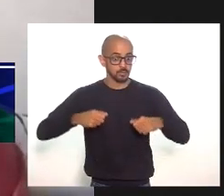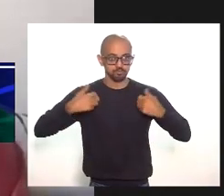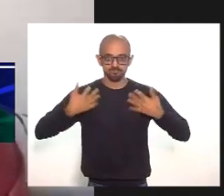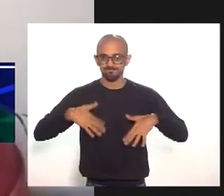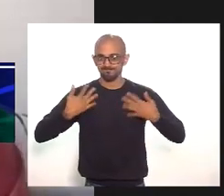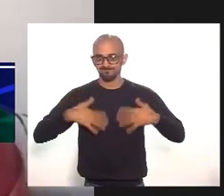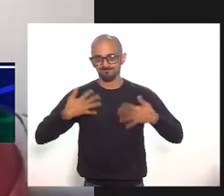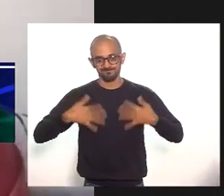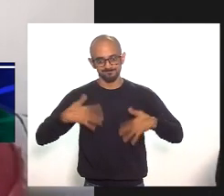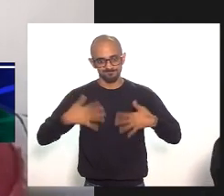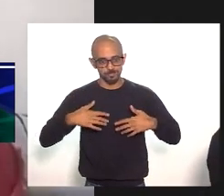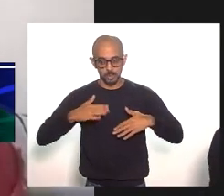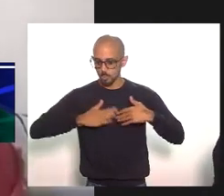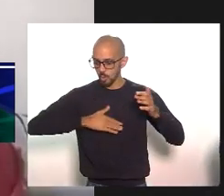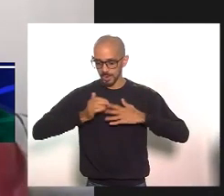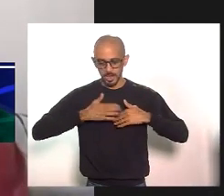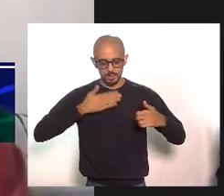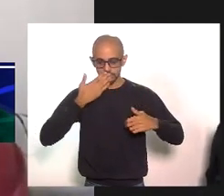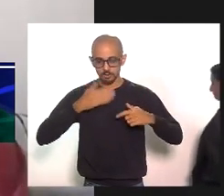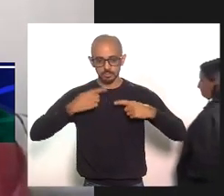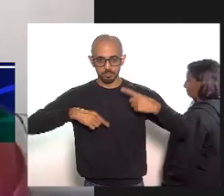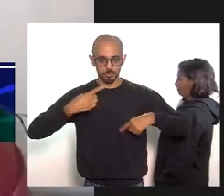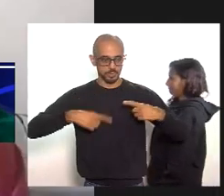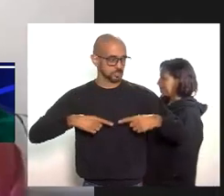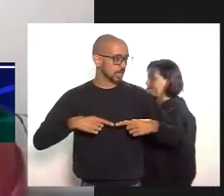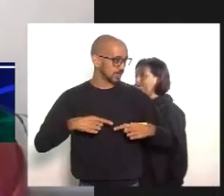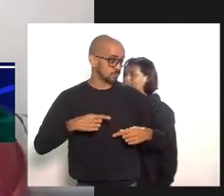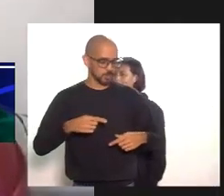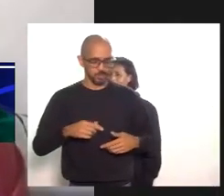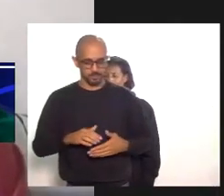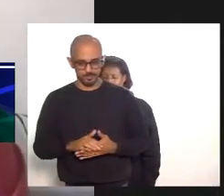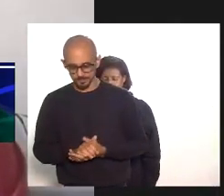de qualquer política que seja o